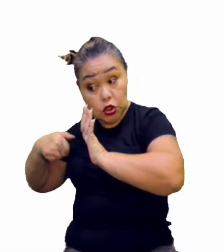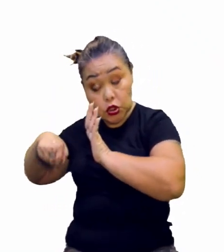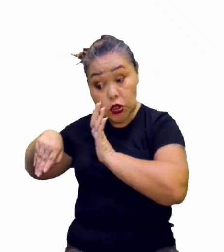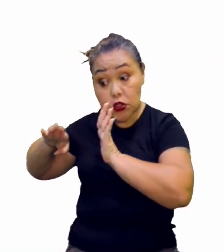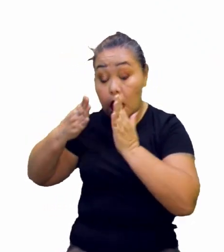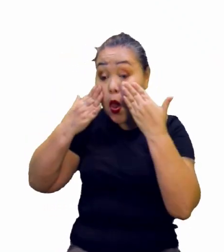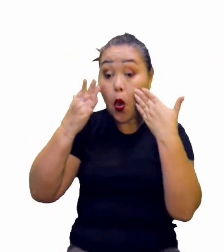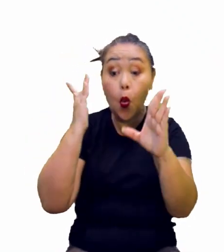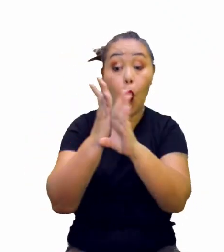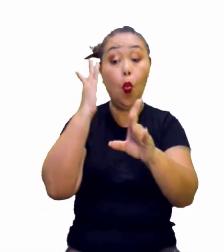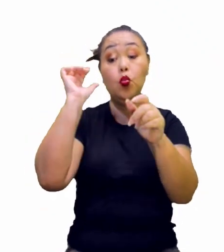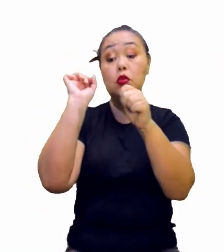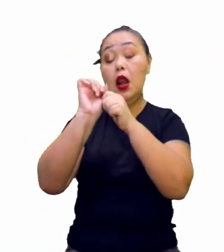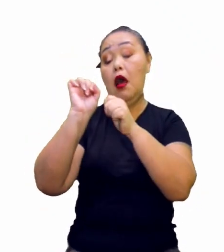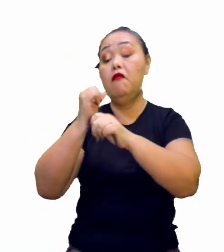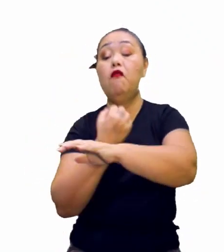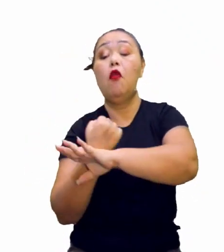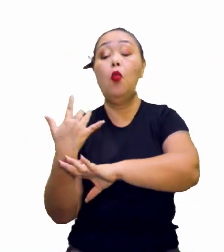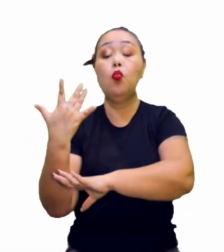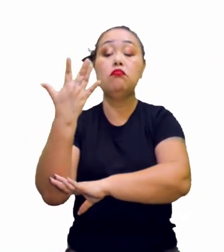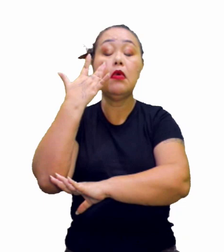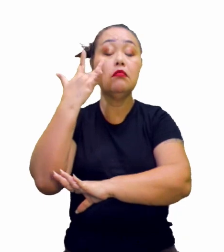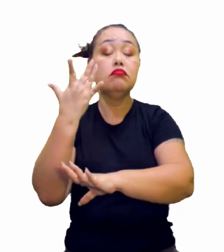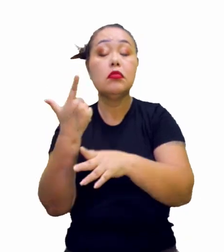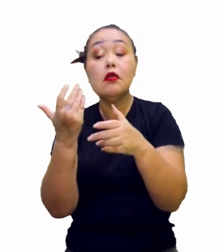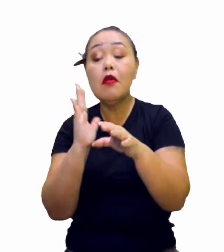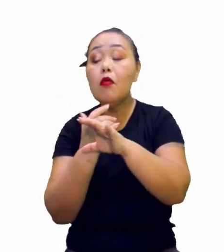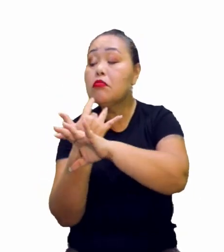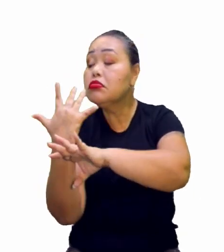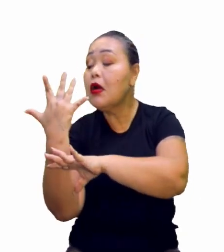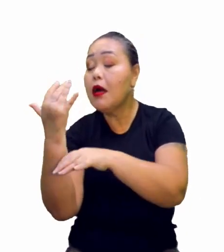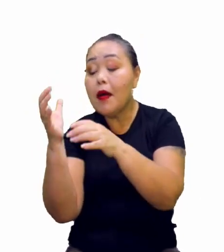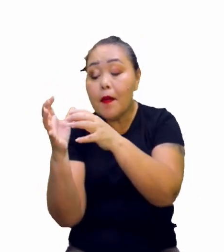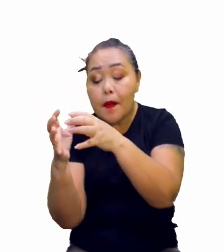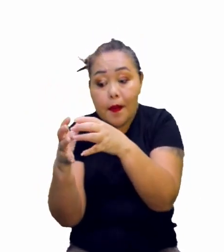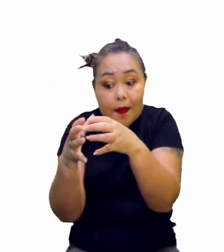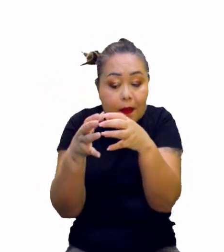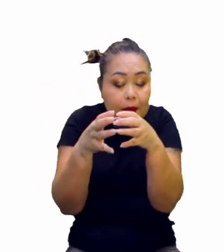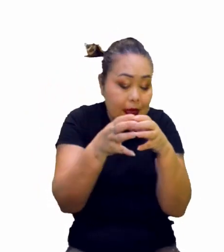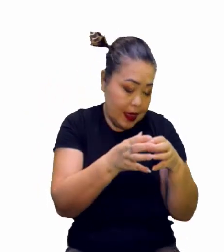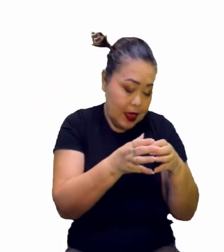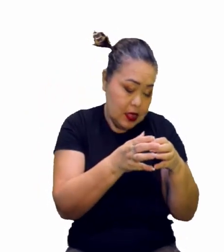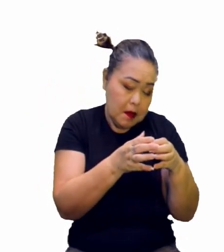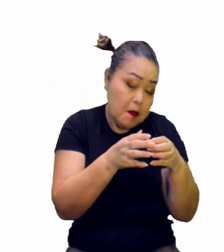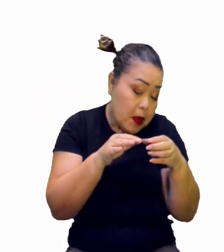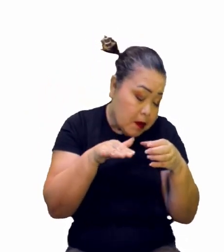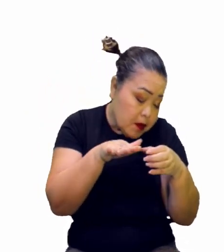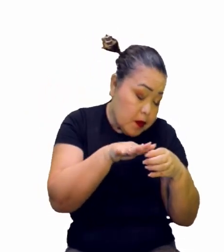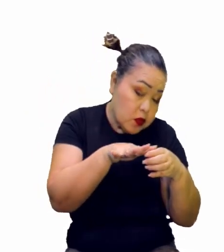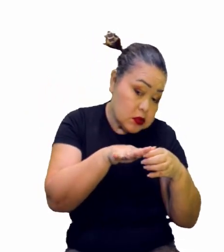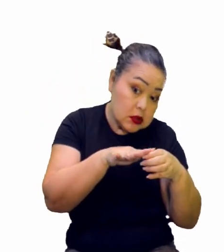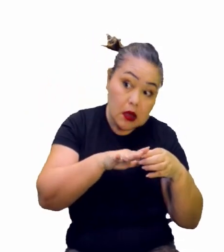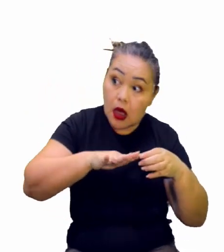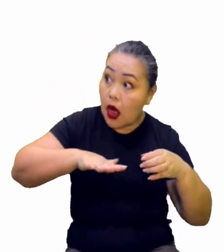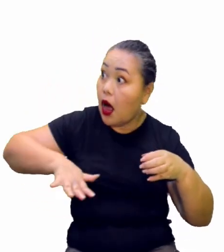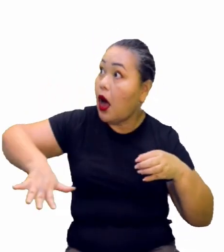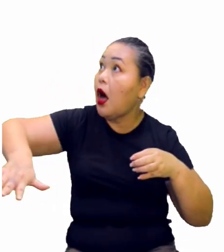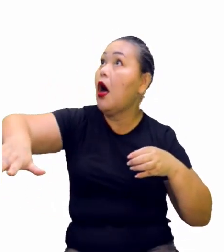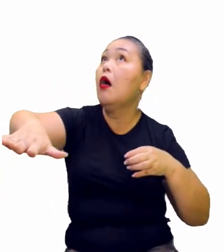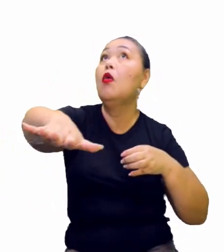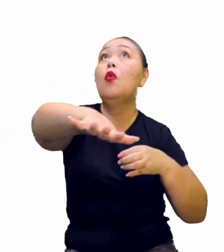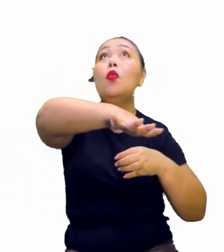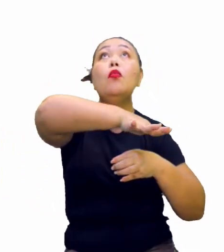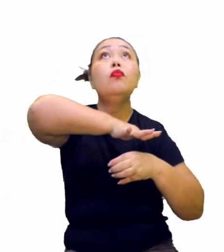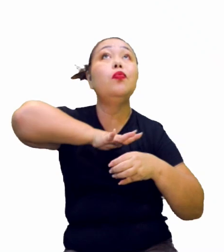floresta. Floresta é uma porção, uma pequena porção de uma região, de uma biota que está dentro